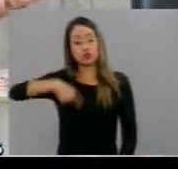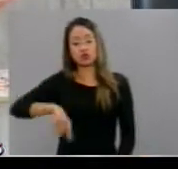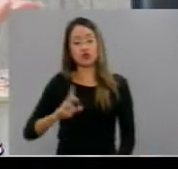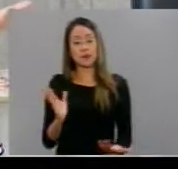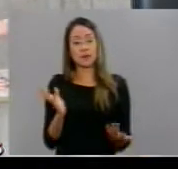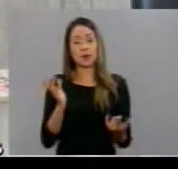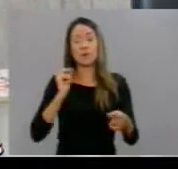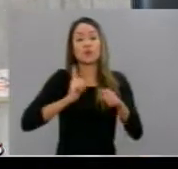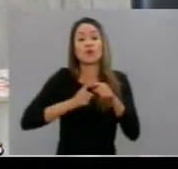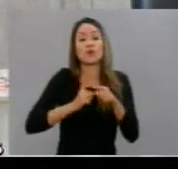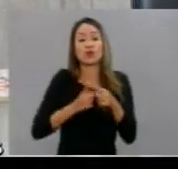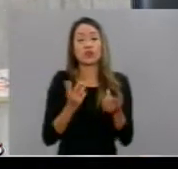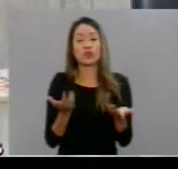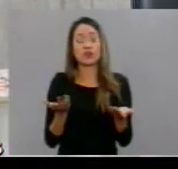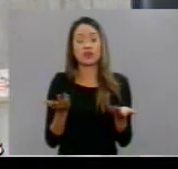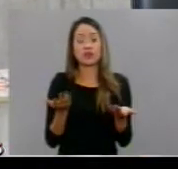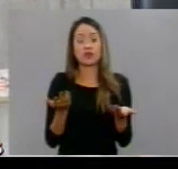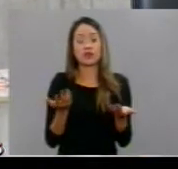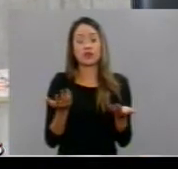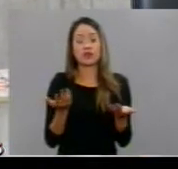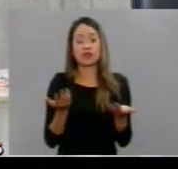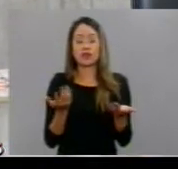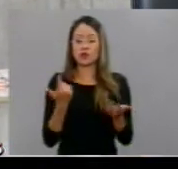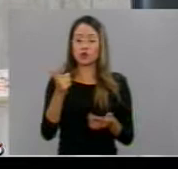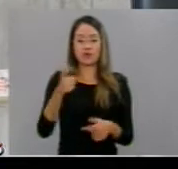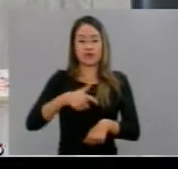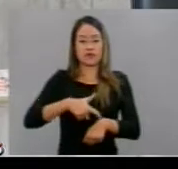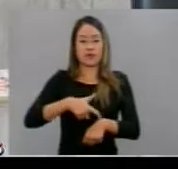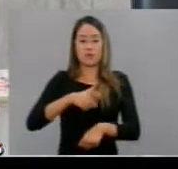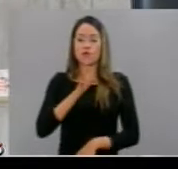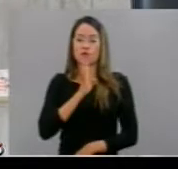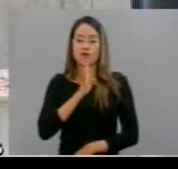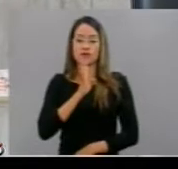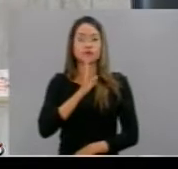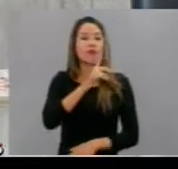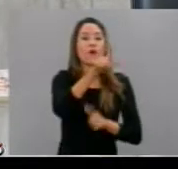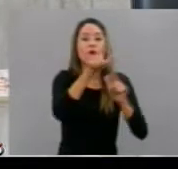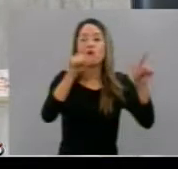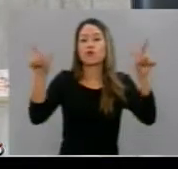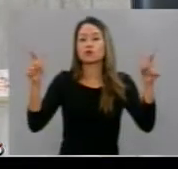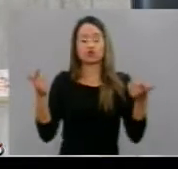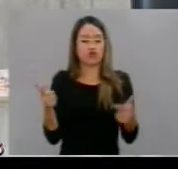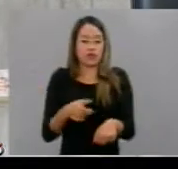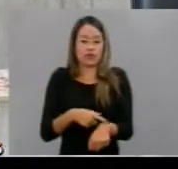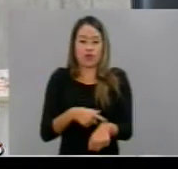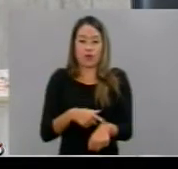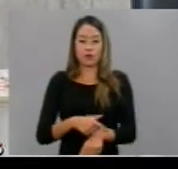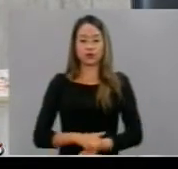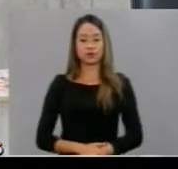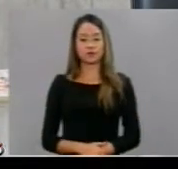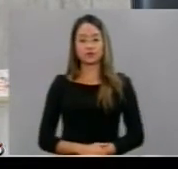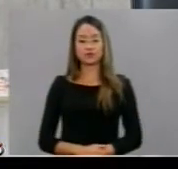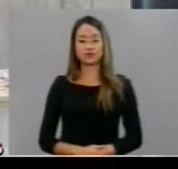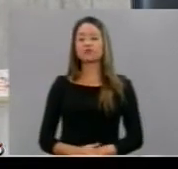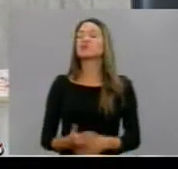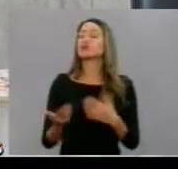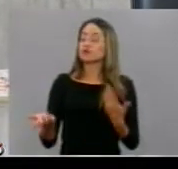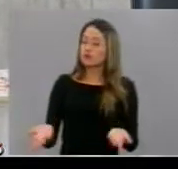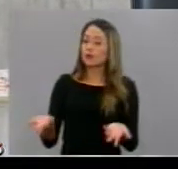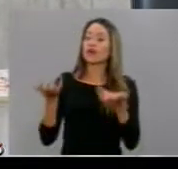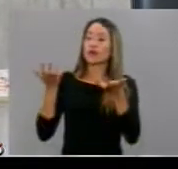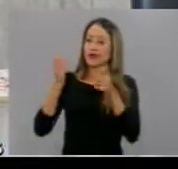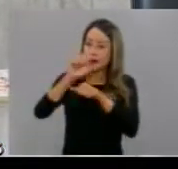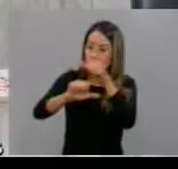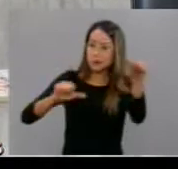em quem ela estava votando, porque não deu tempo de conhecer. Eu agradeço a parte a Vossa Excelência e me associo para que seja